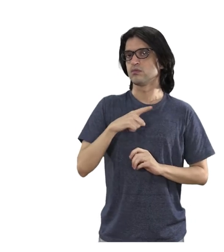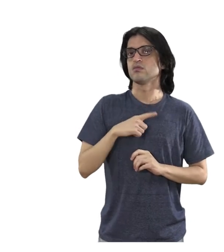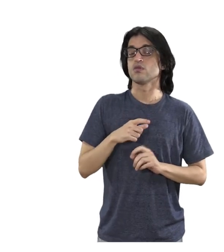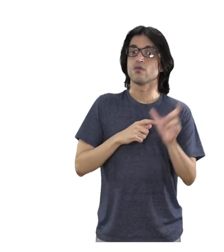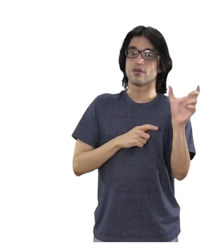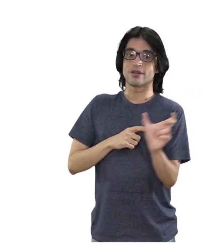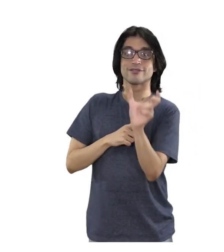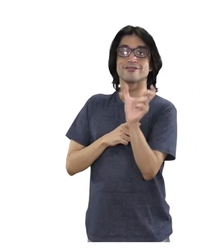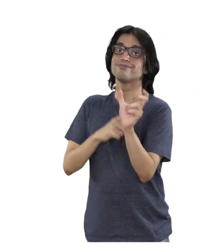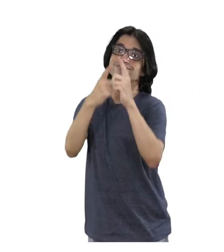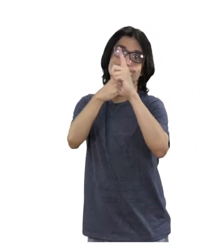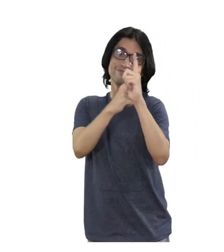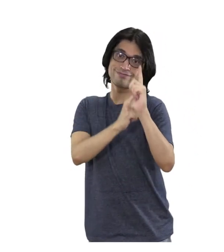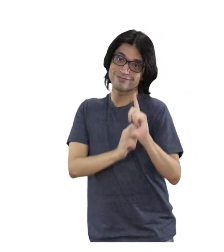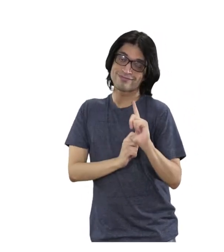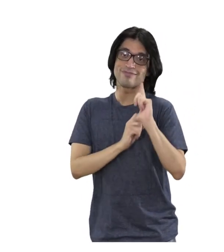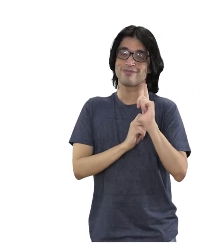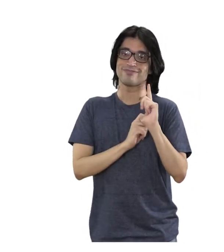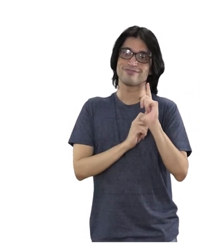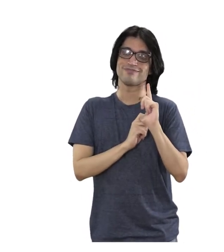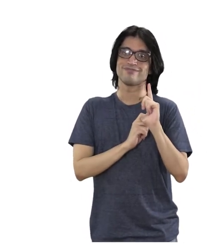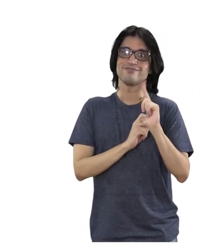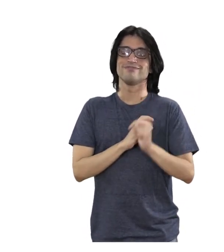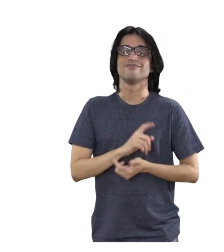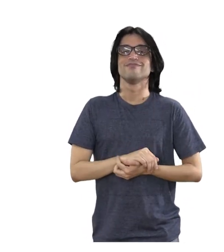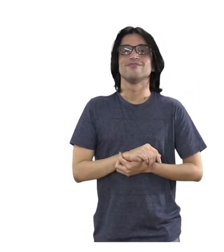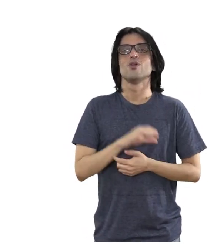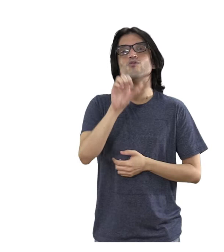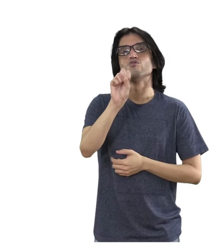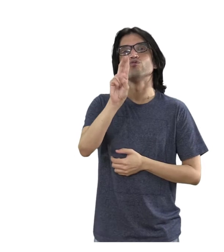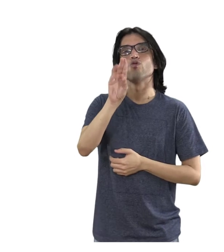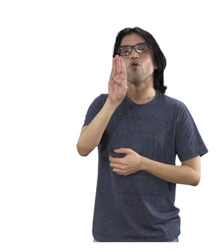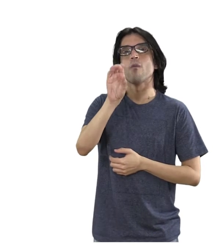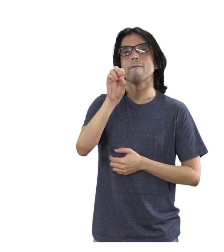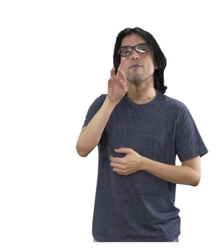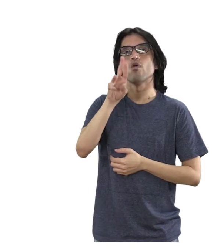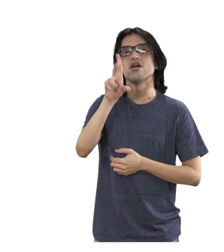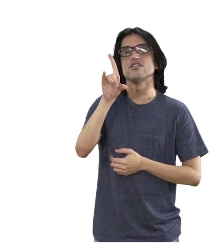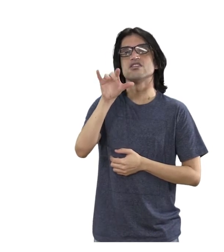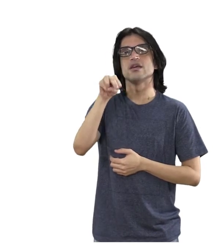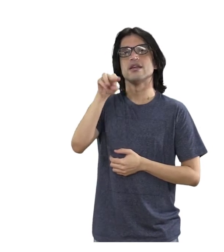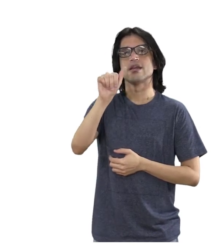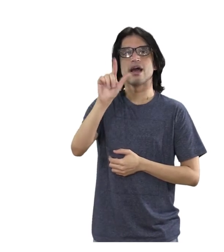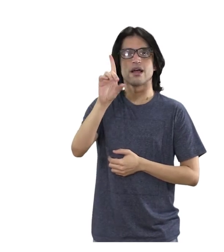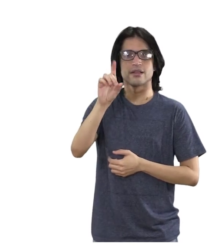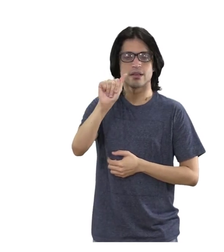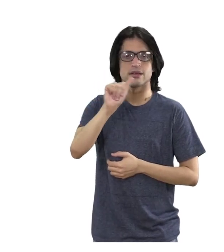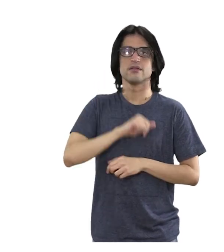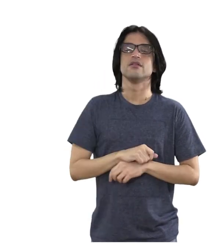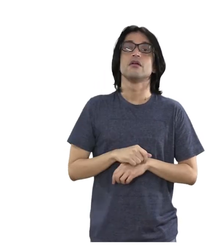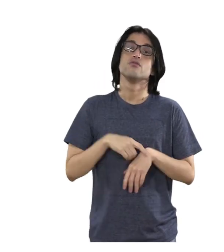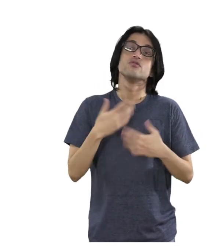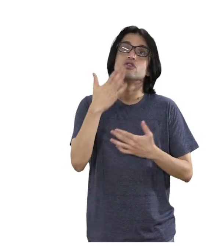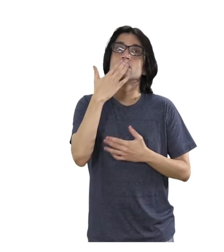é aquela que depende da outra, como a própria palavra já diz. Dependendo da função que desempenham, os tipos de orações subordinadas podem